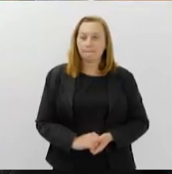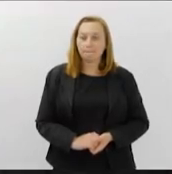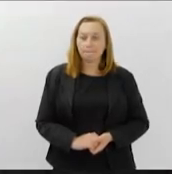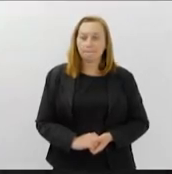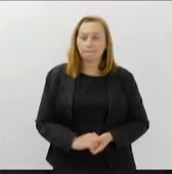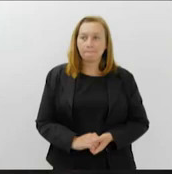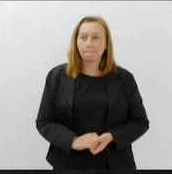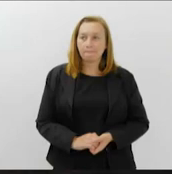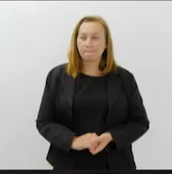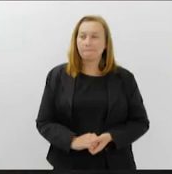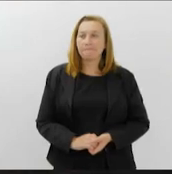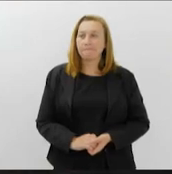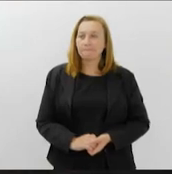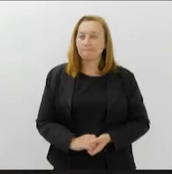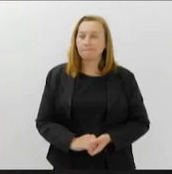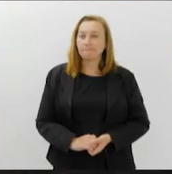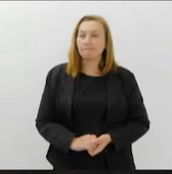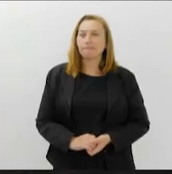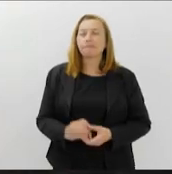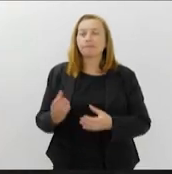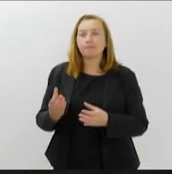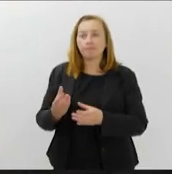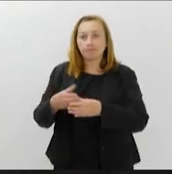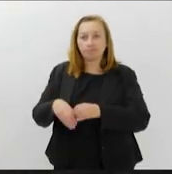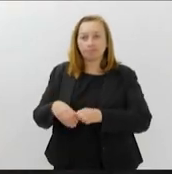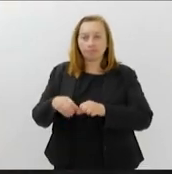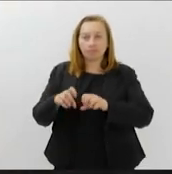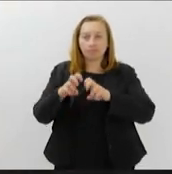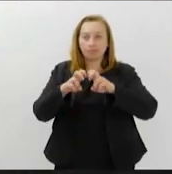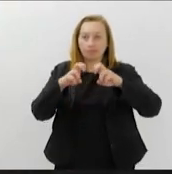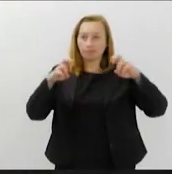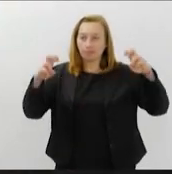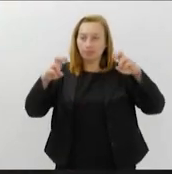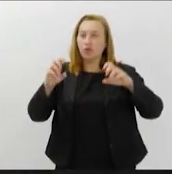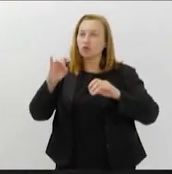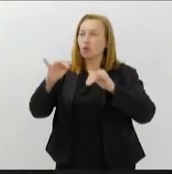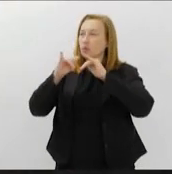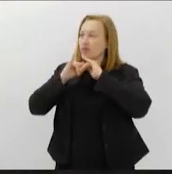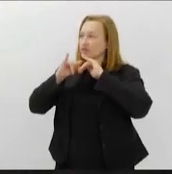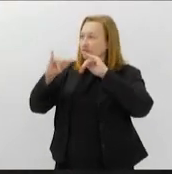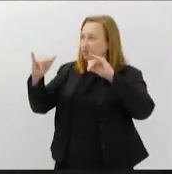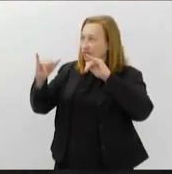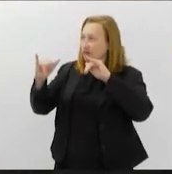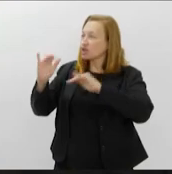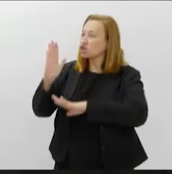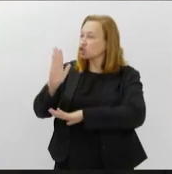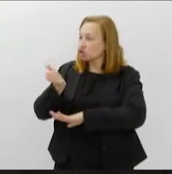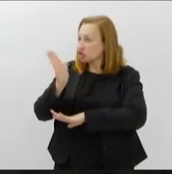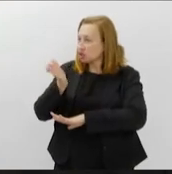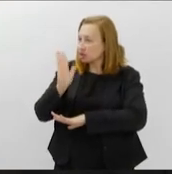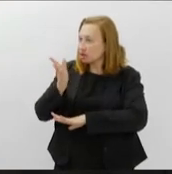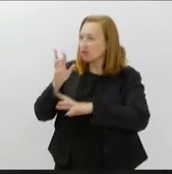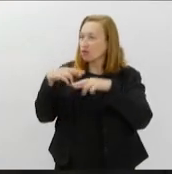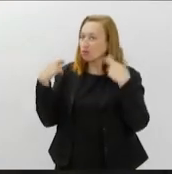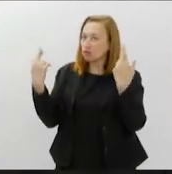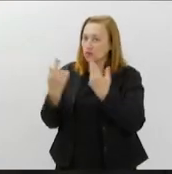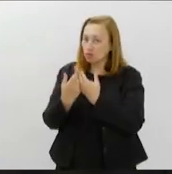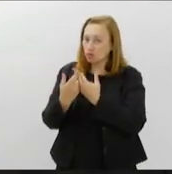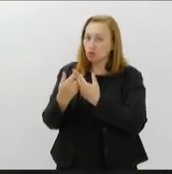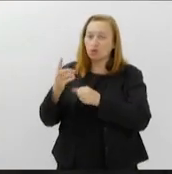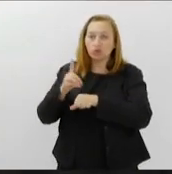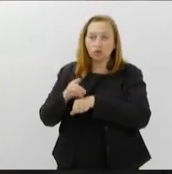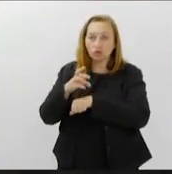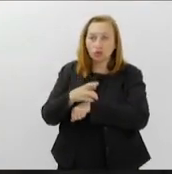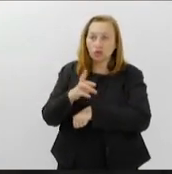Aos nossos concursados na galeria, só para informá-los que a gente já teve um encontro com o Dr. Ricardo Cardoso na